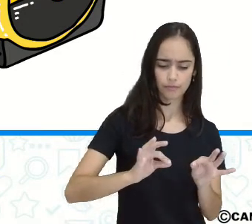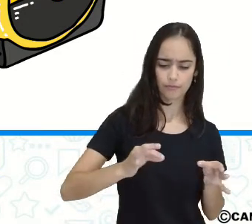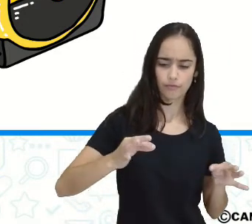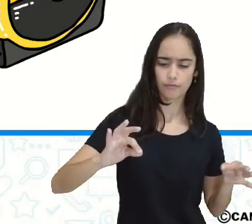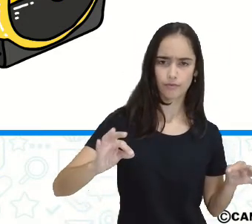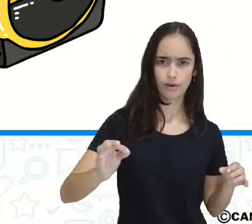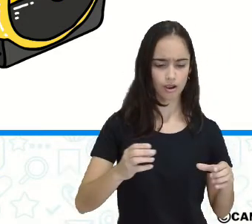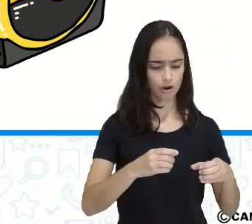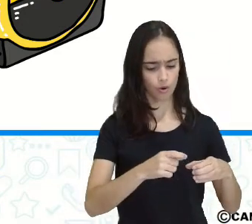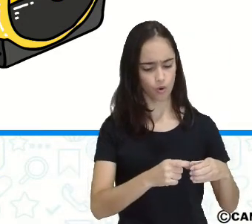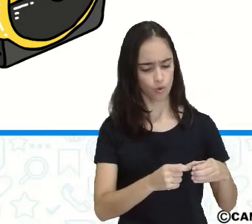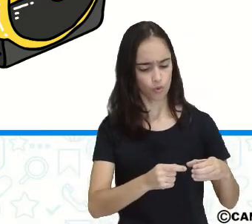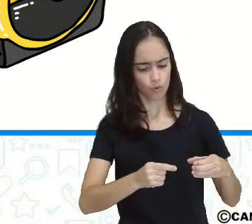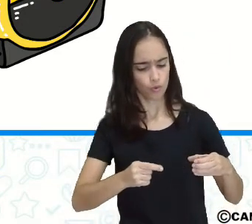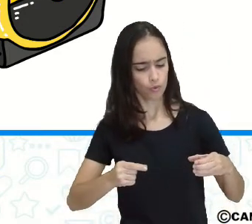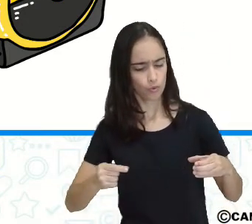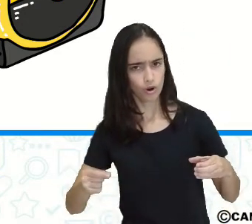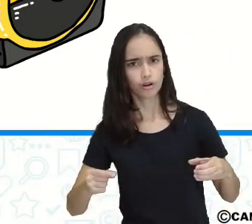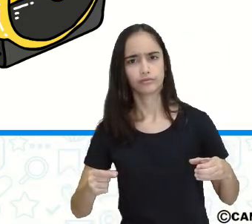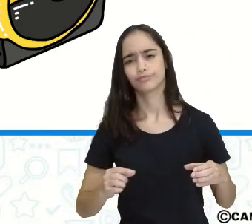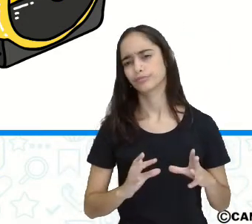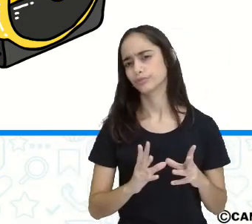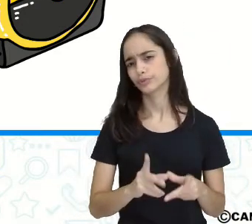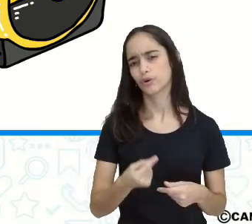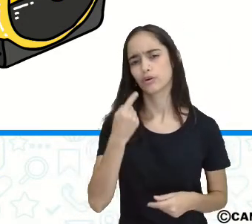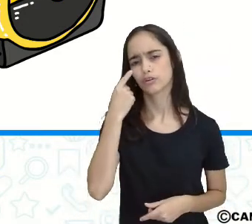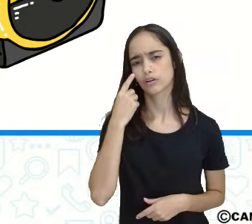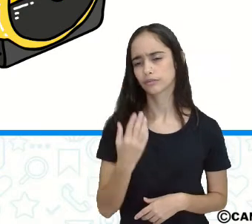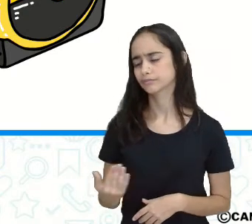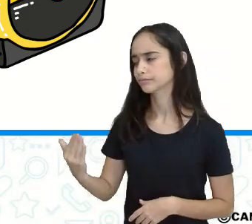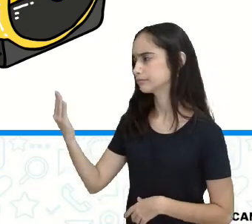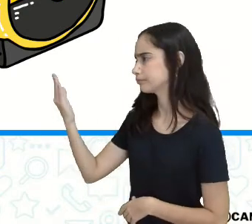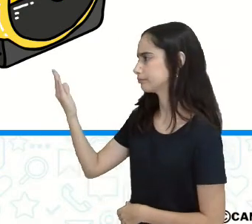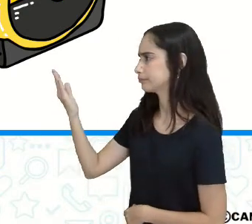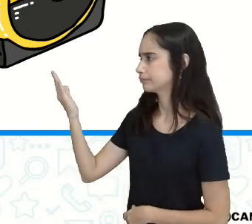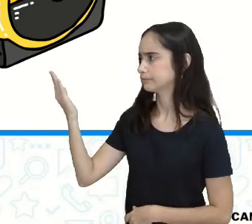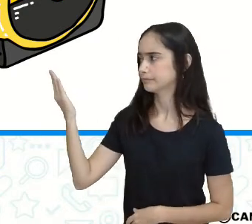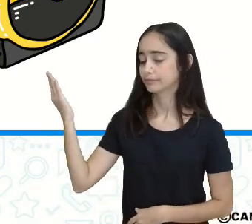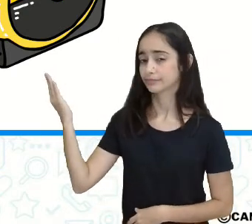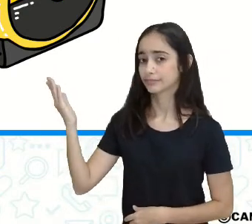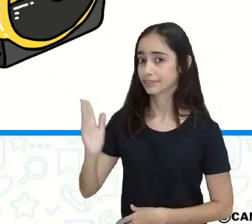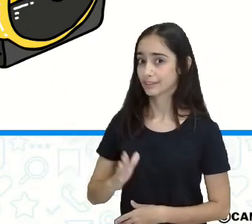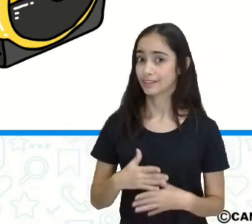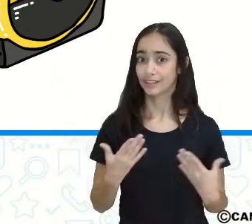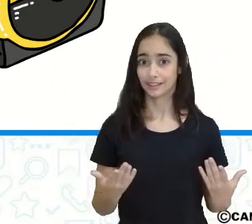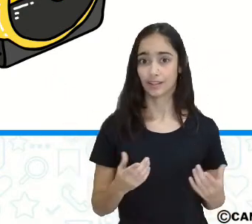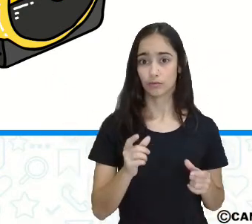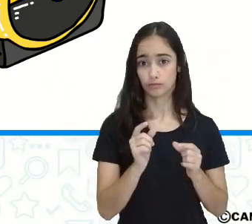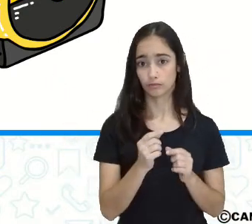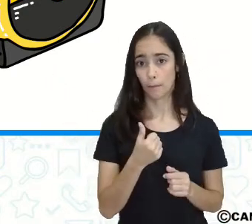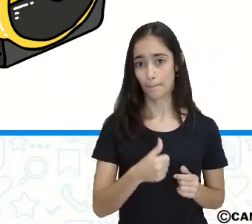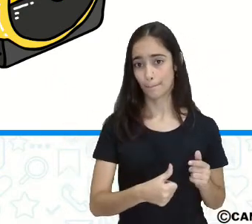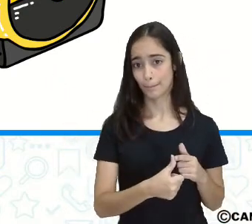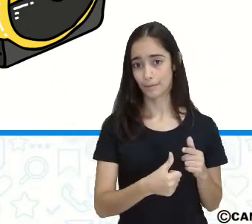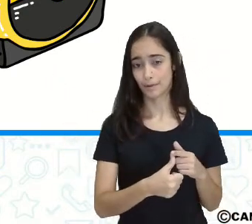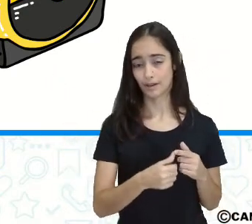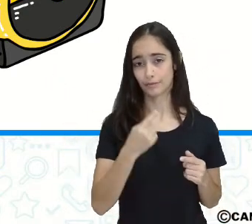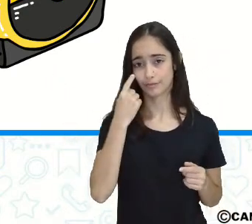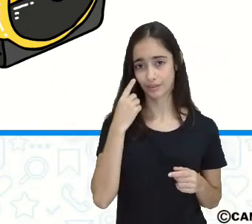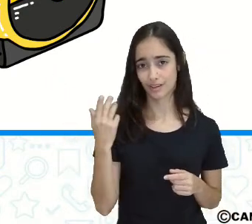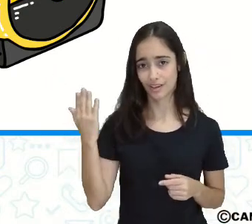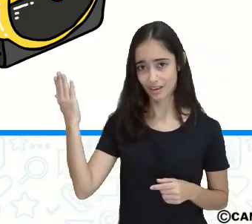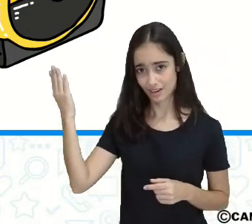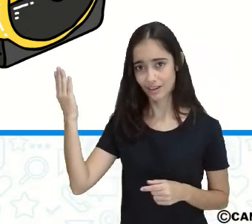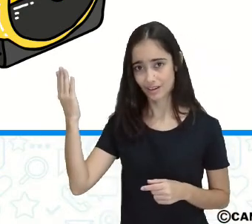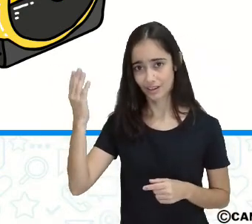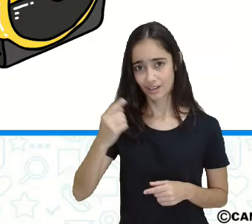e o metro articulado, né? Então, régua de estudante vocês já bem conhecem, né? Já sabem como é que